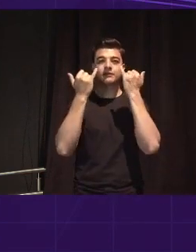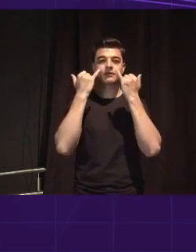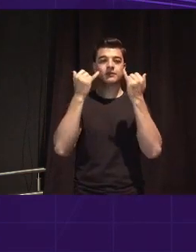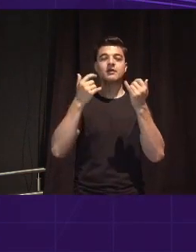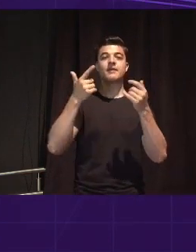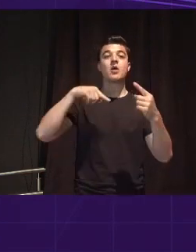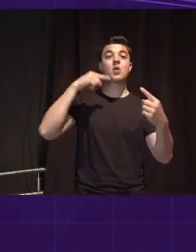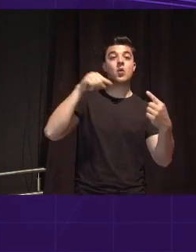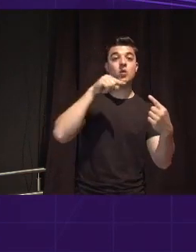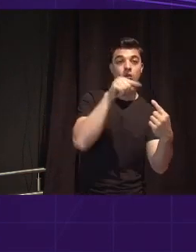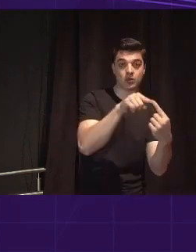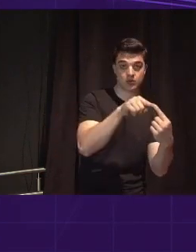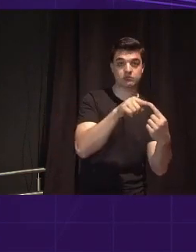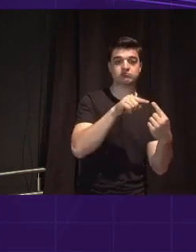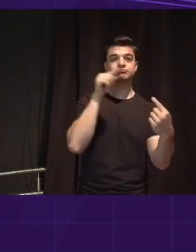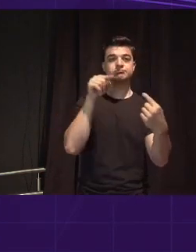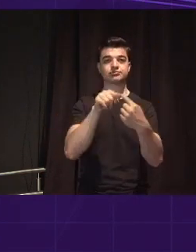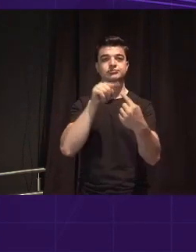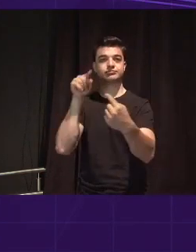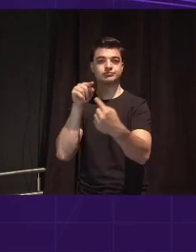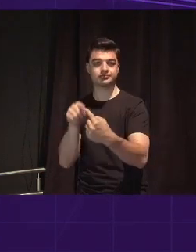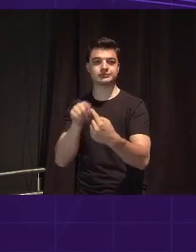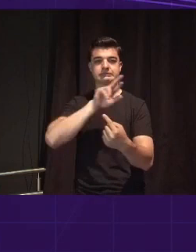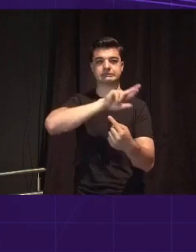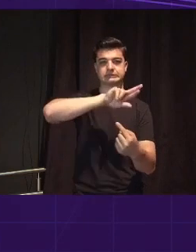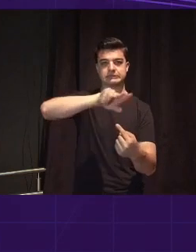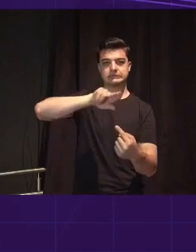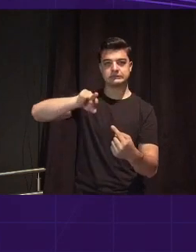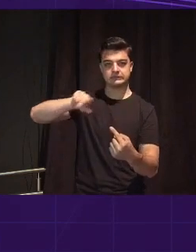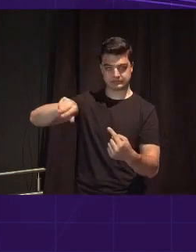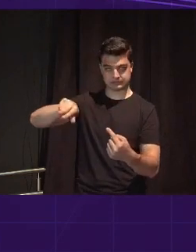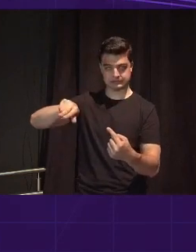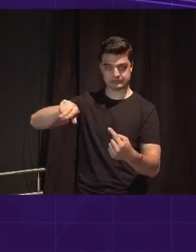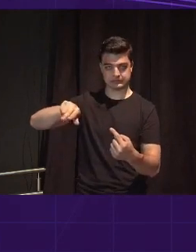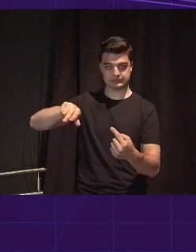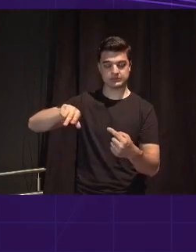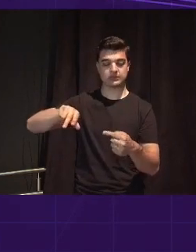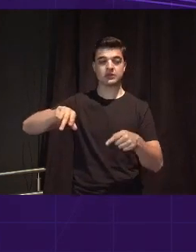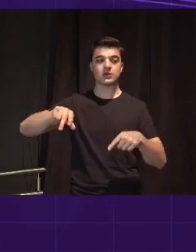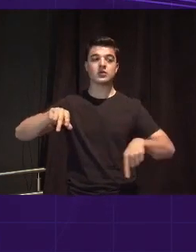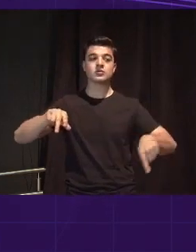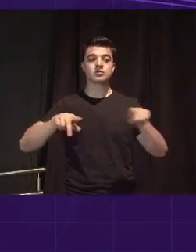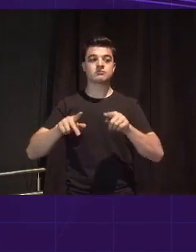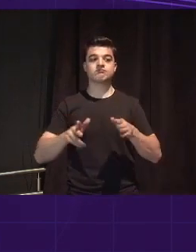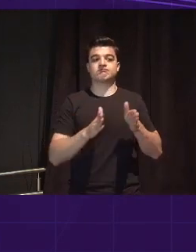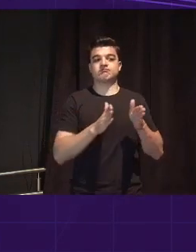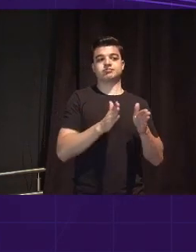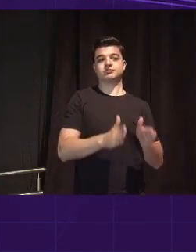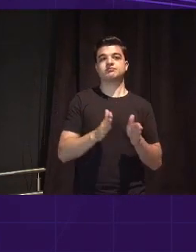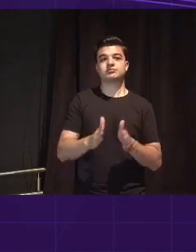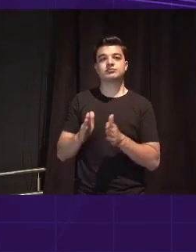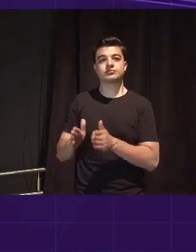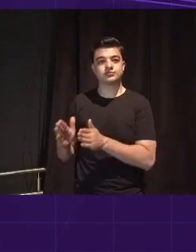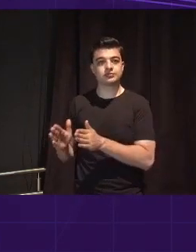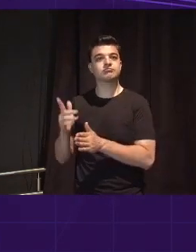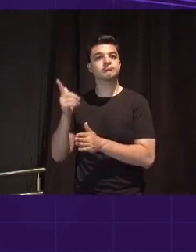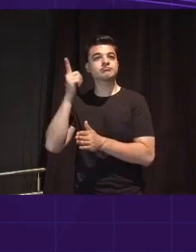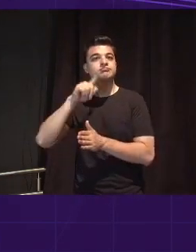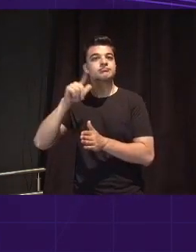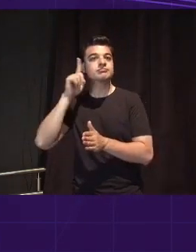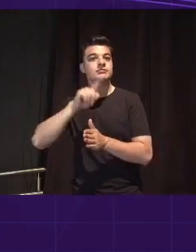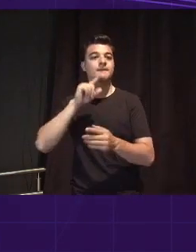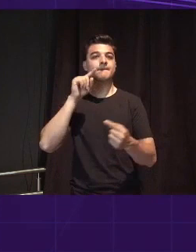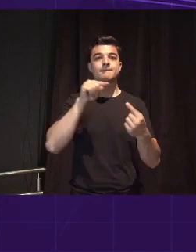a gente fez uma estruturação de driver, iniciativa, épico, wave e história, né, para conseguir definir esses níveis de voo